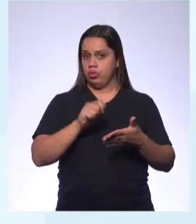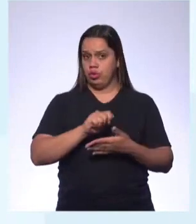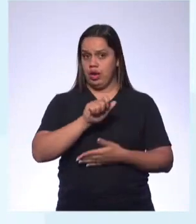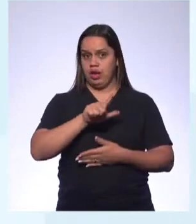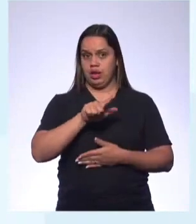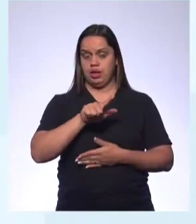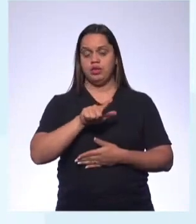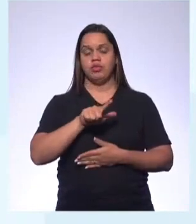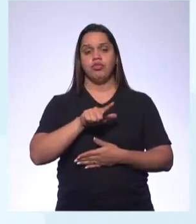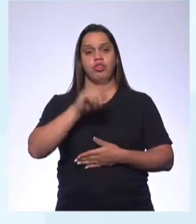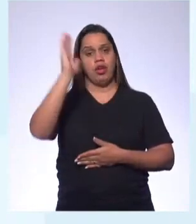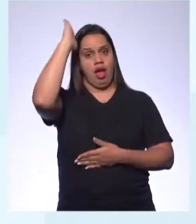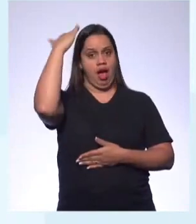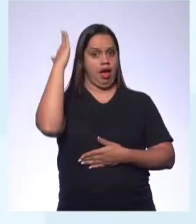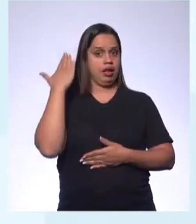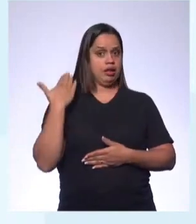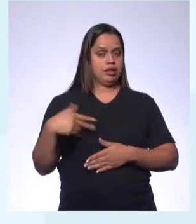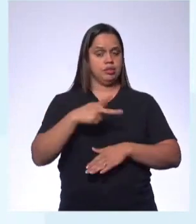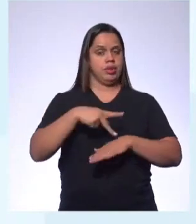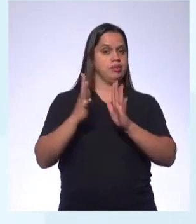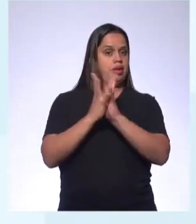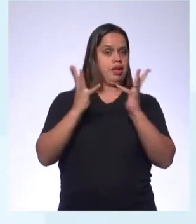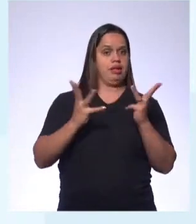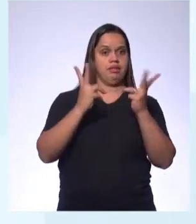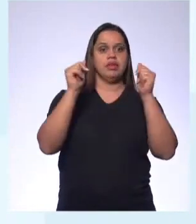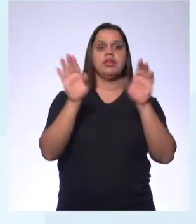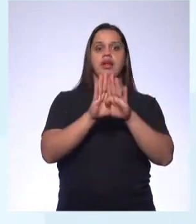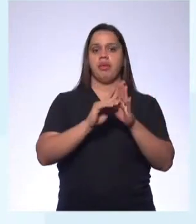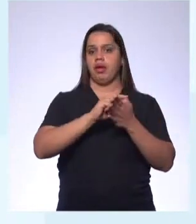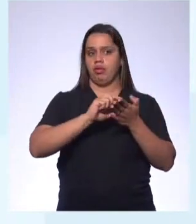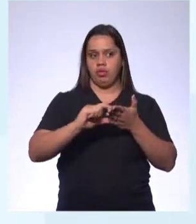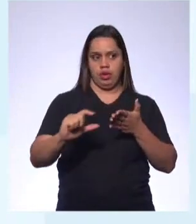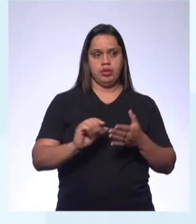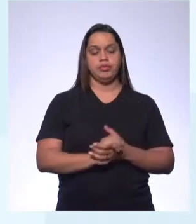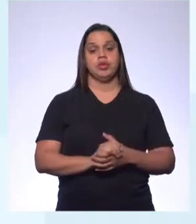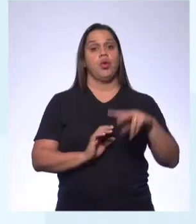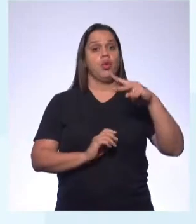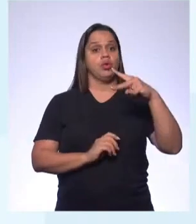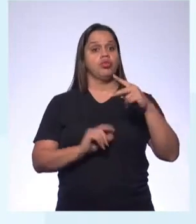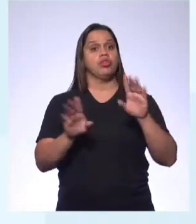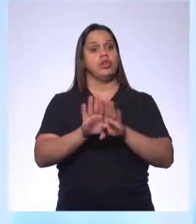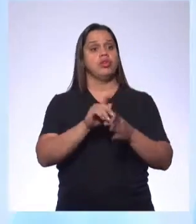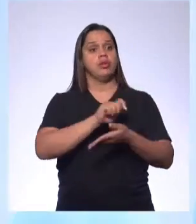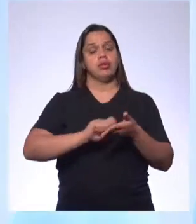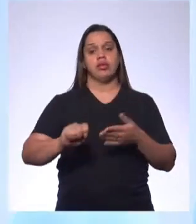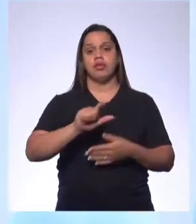fragmento também, né? E a intertextualidade. Então, nós vamos trabalhar esses dois